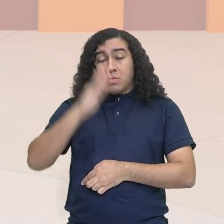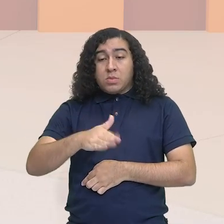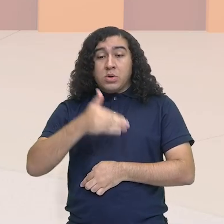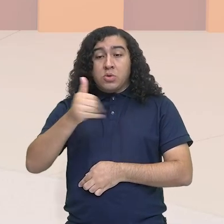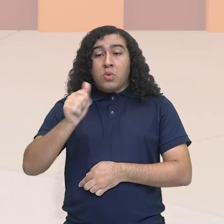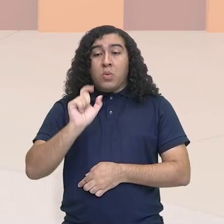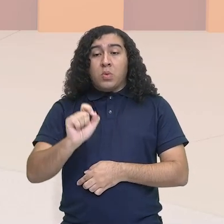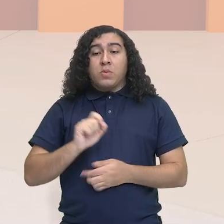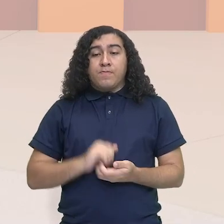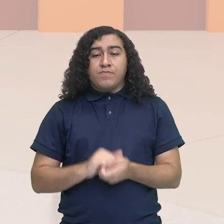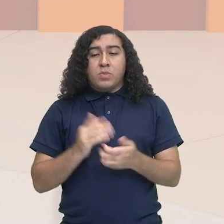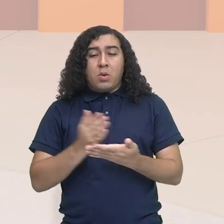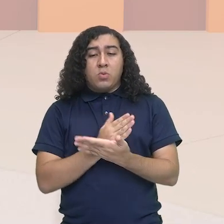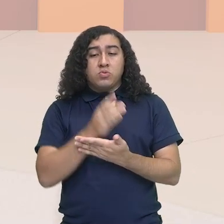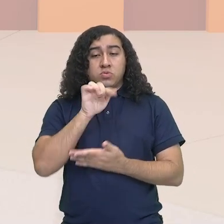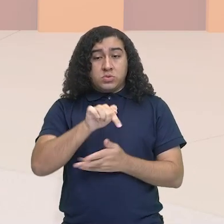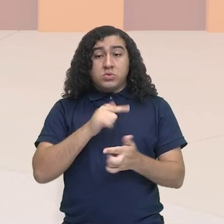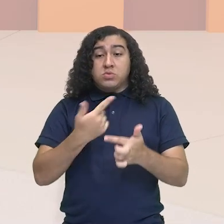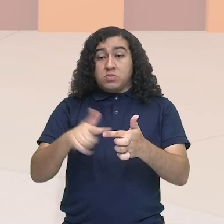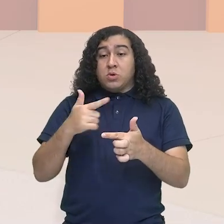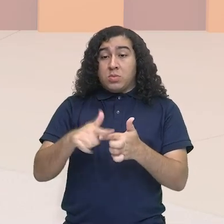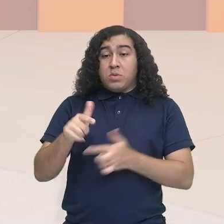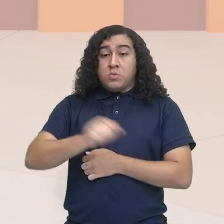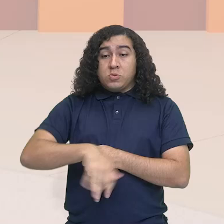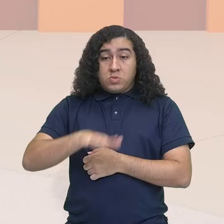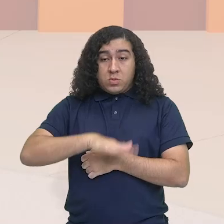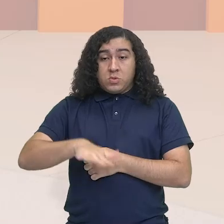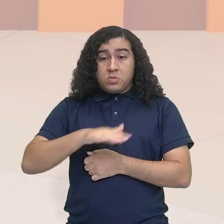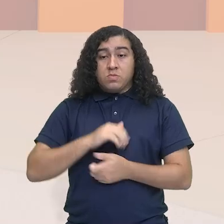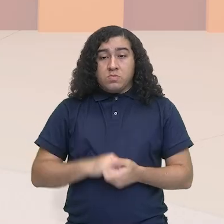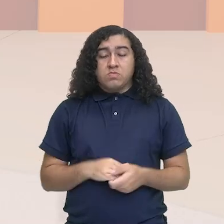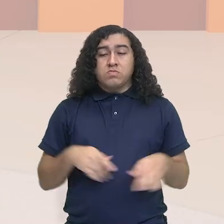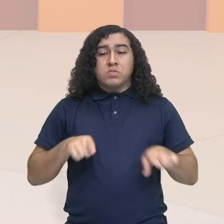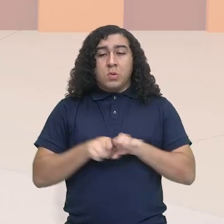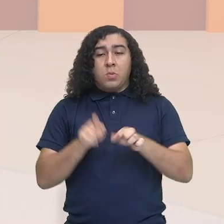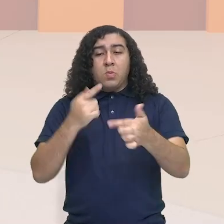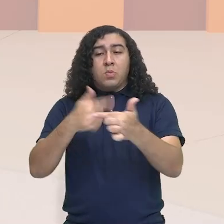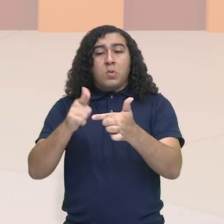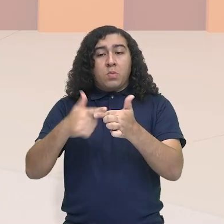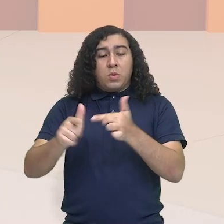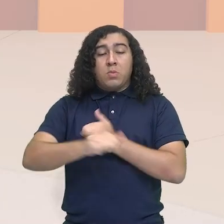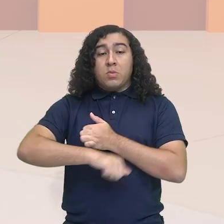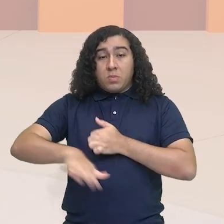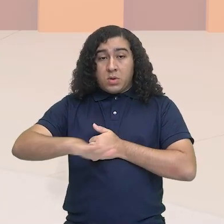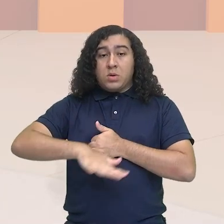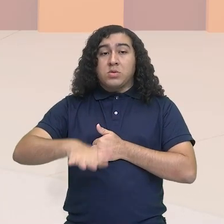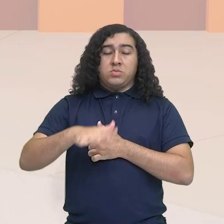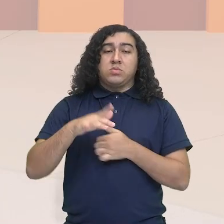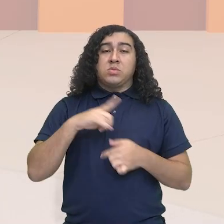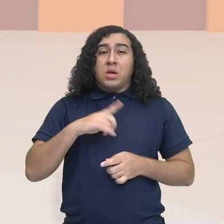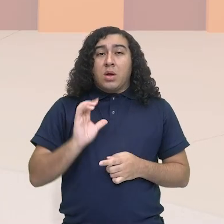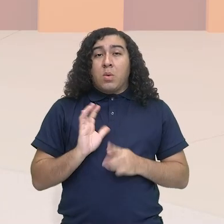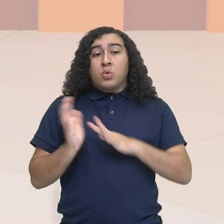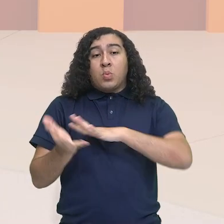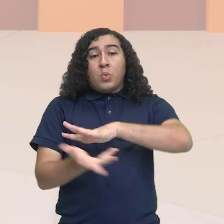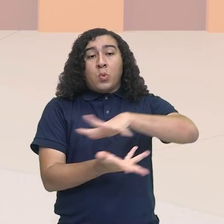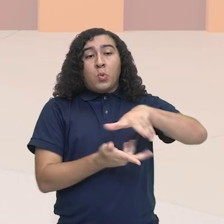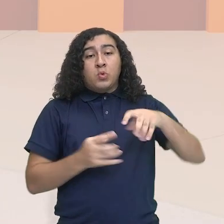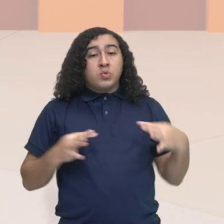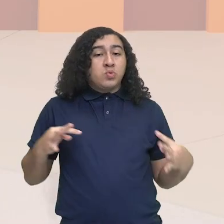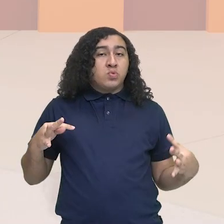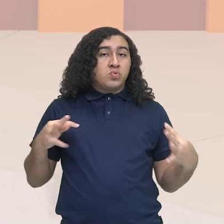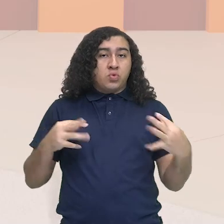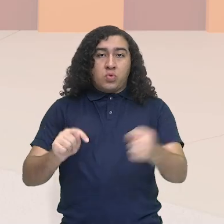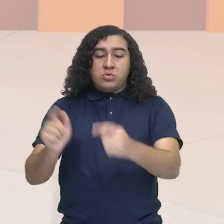sobre alguns desses problemas ambientais, né, conflitos ambientais também que ocorrem no mundo em todas